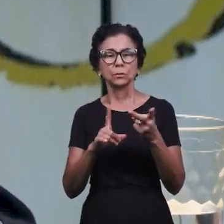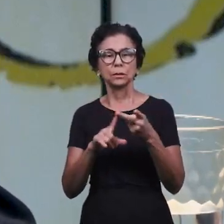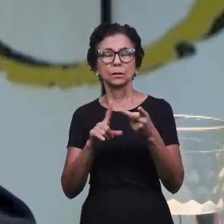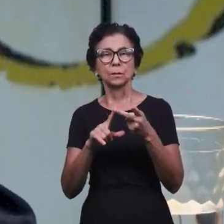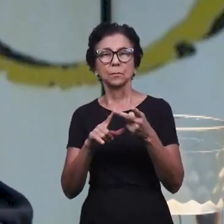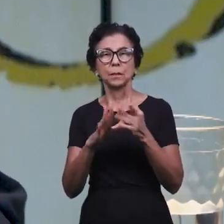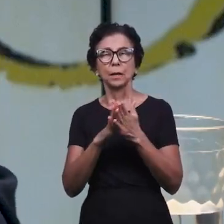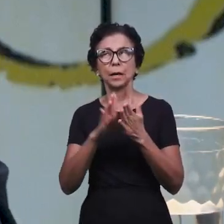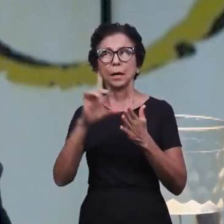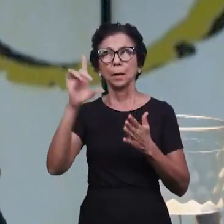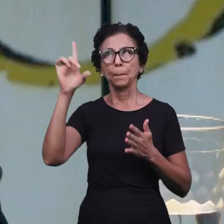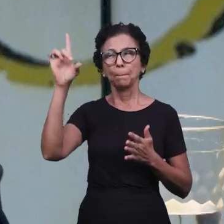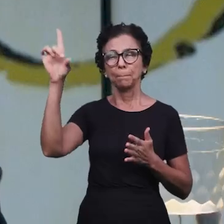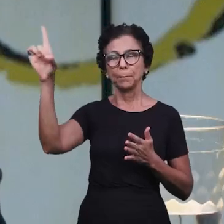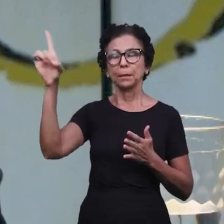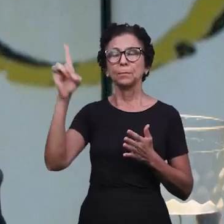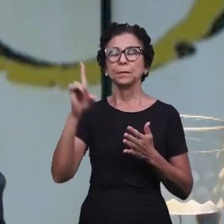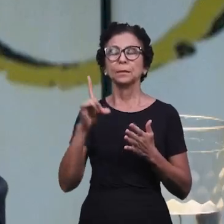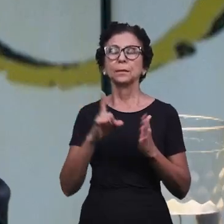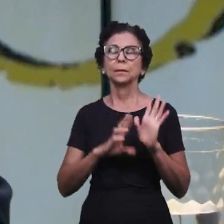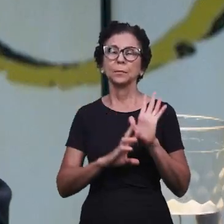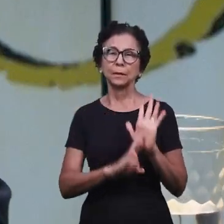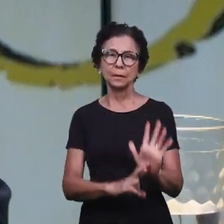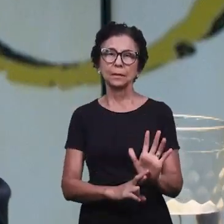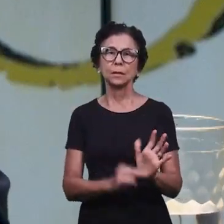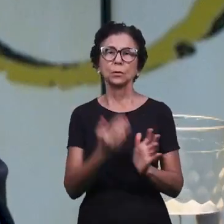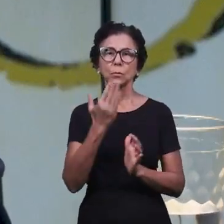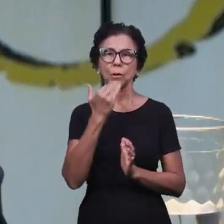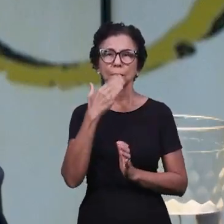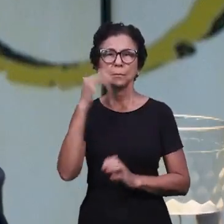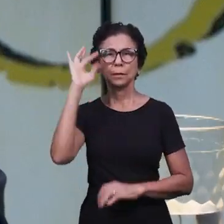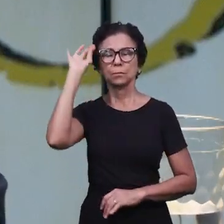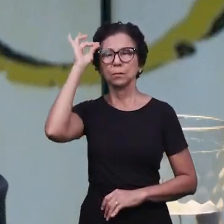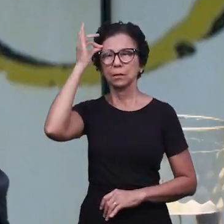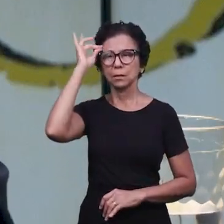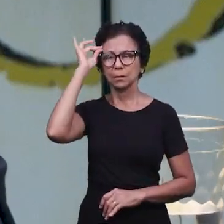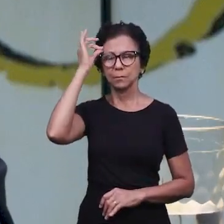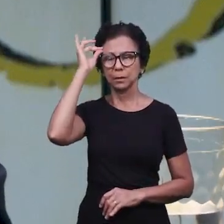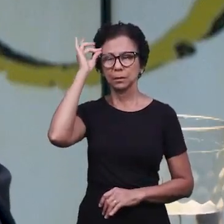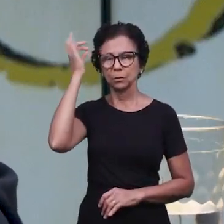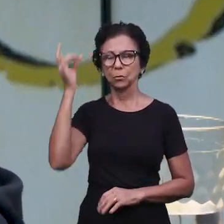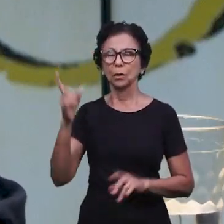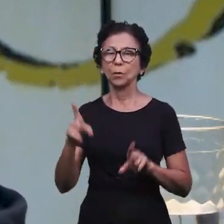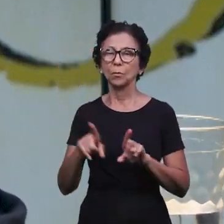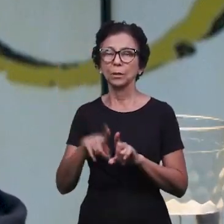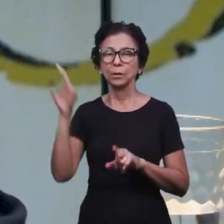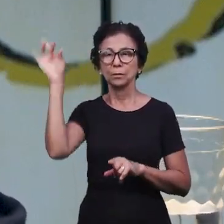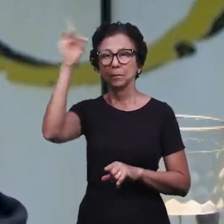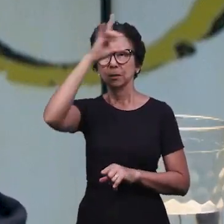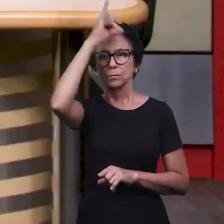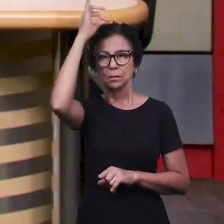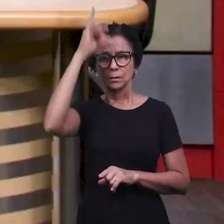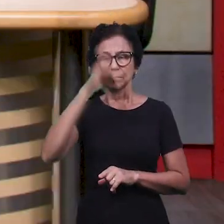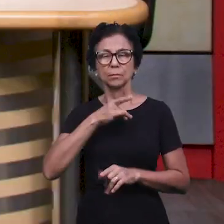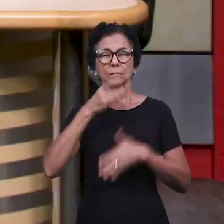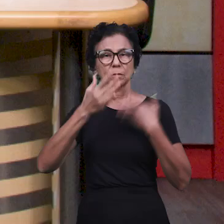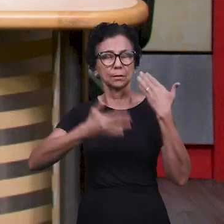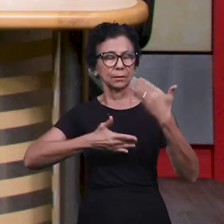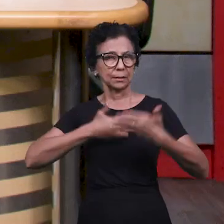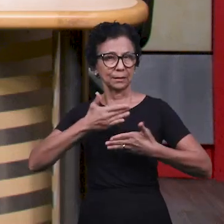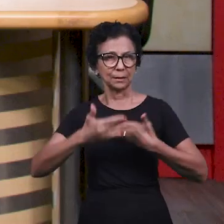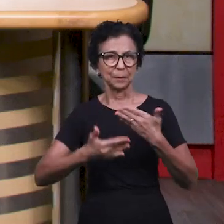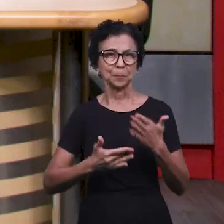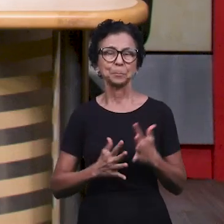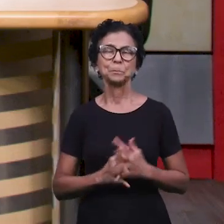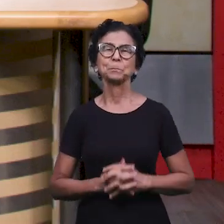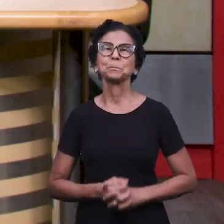no pão e o cálice ali, o sangue, que é o Espírito Santo, a alegria do Espírito Santo. Glória a Jesus.